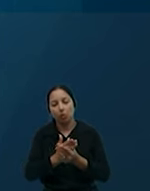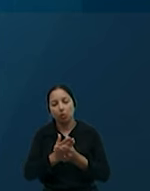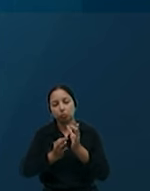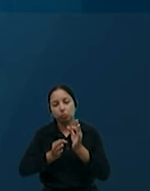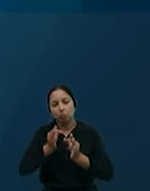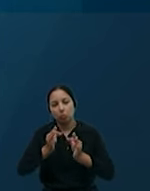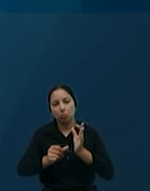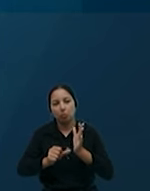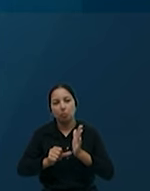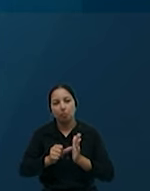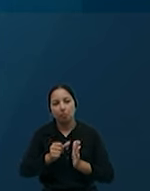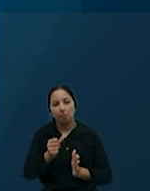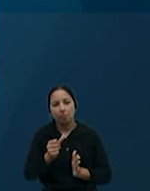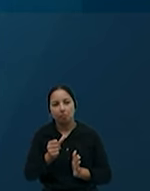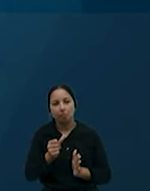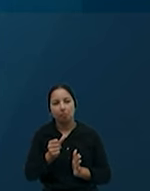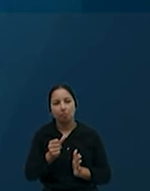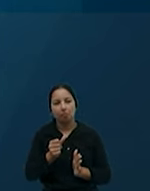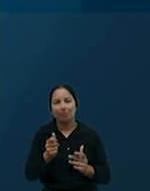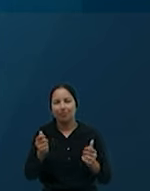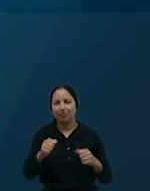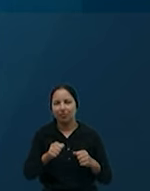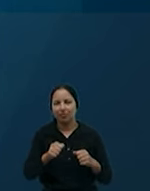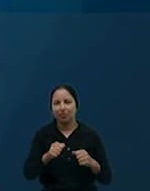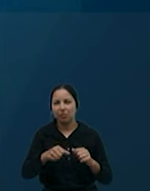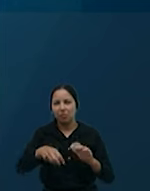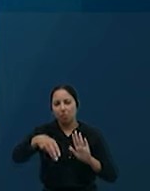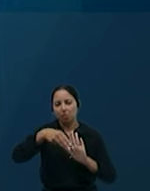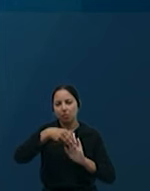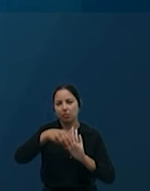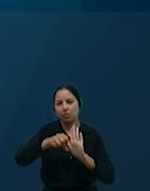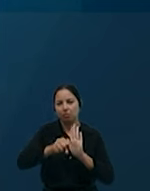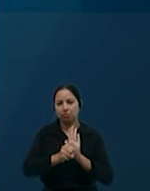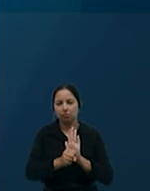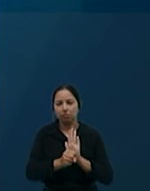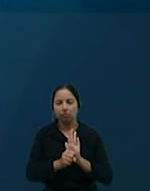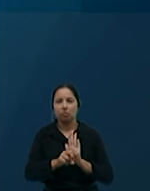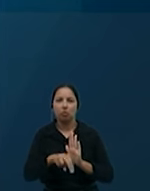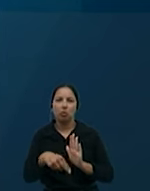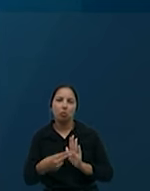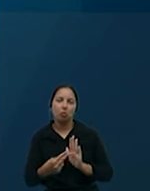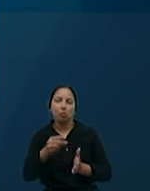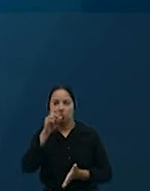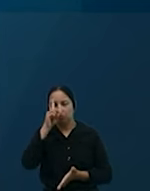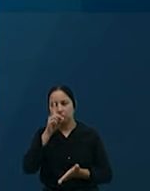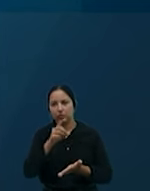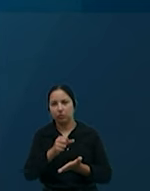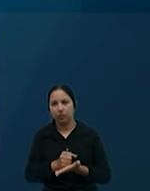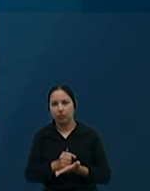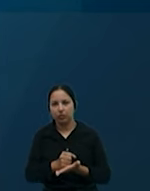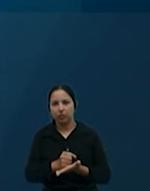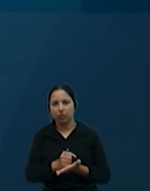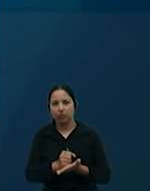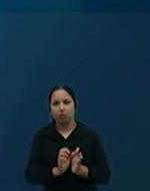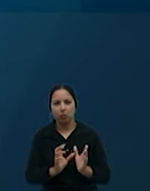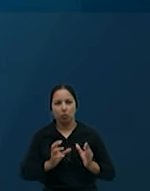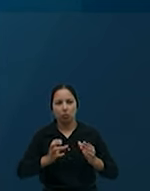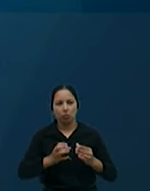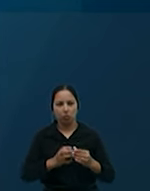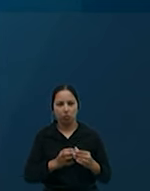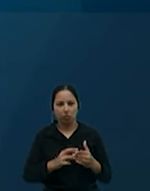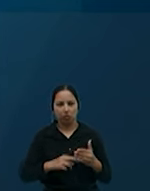ter um mandado de segurança ou pudéssemos ter uma decisão dada por turma